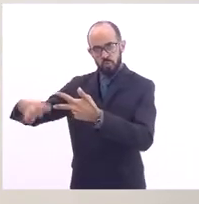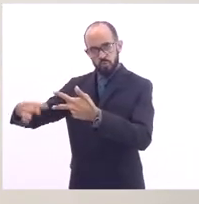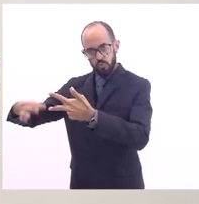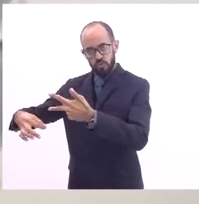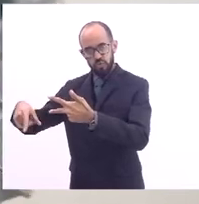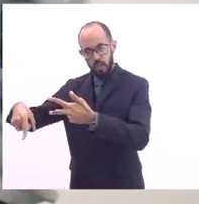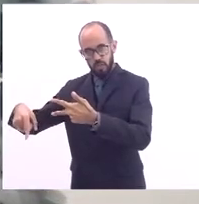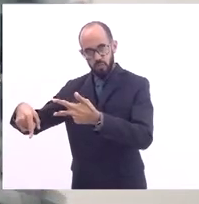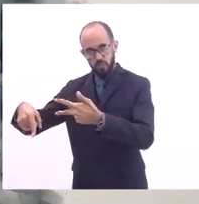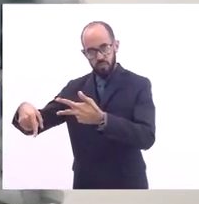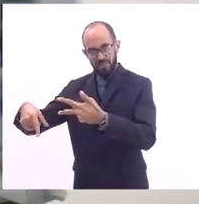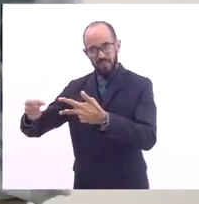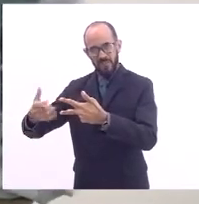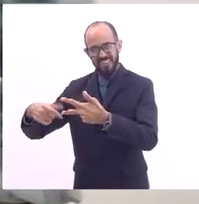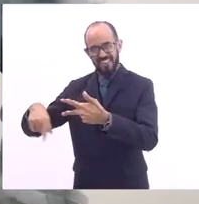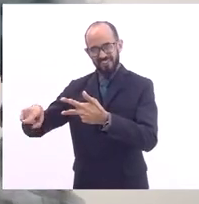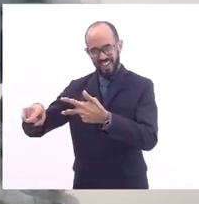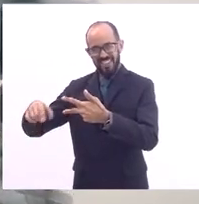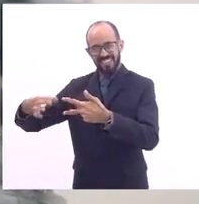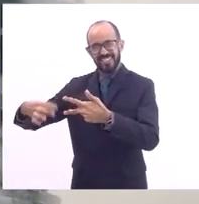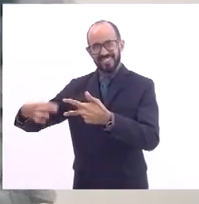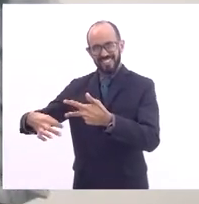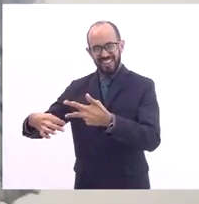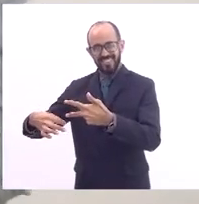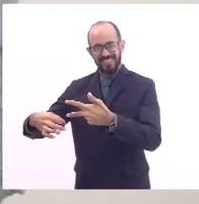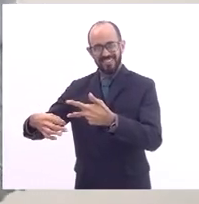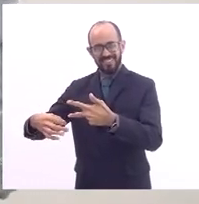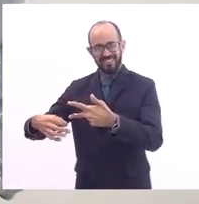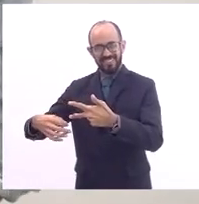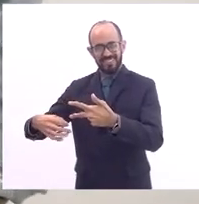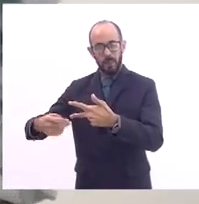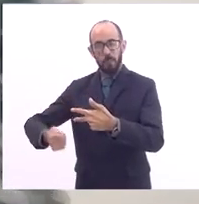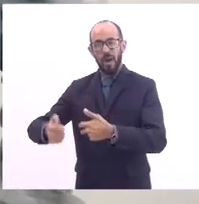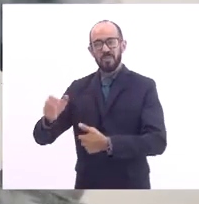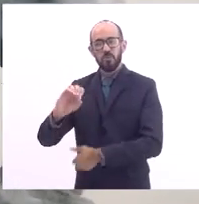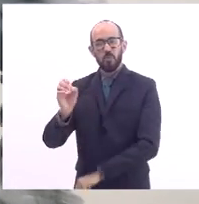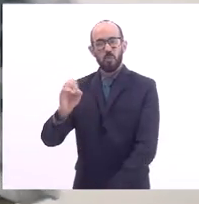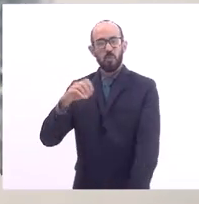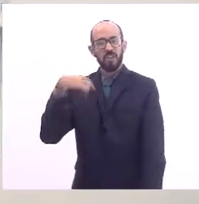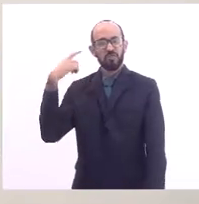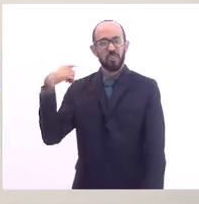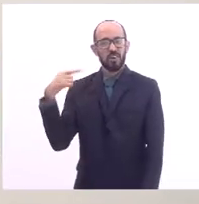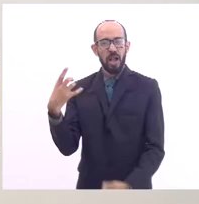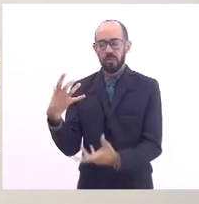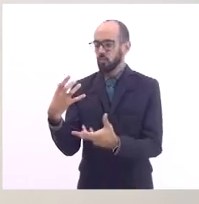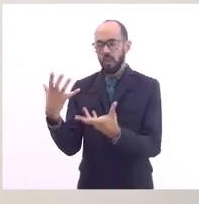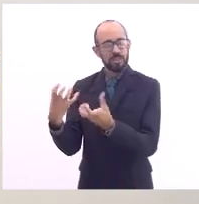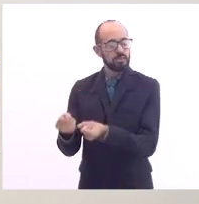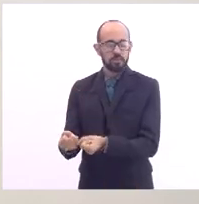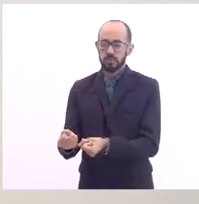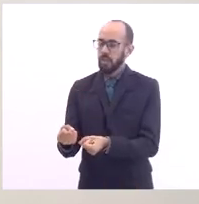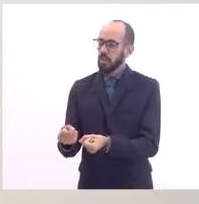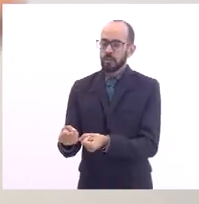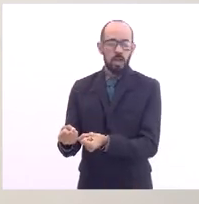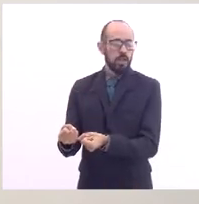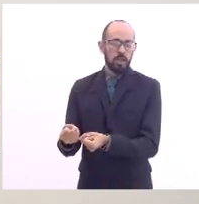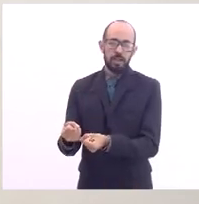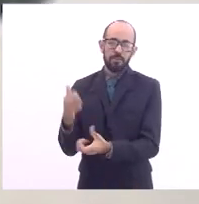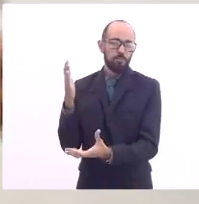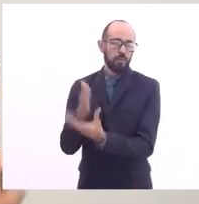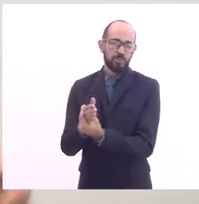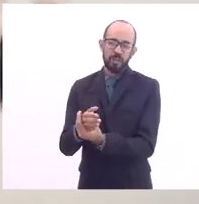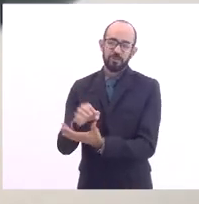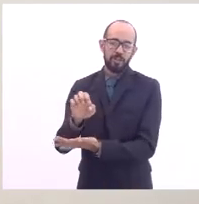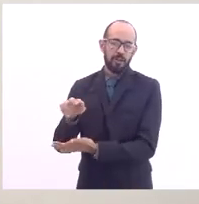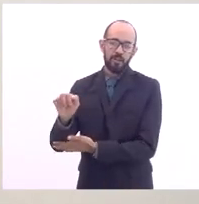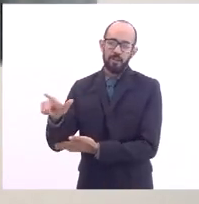você vai para o judiciário, quase nenhum advogado aceita mais pegação contra a Enel São Gonçalo, porque vai para o judiciário